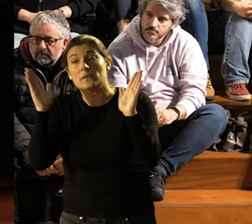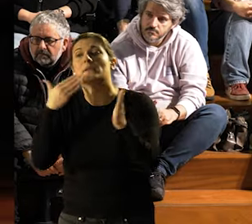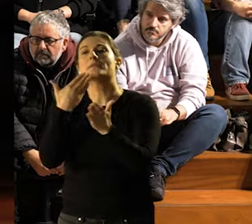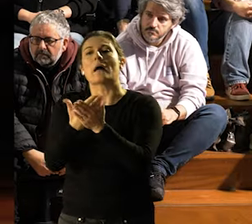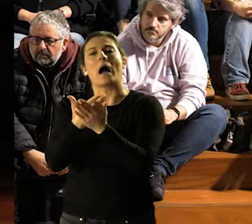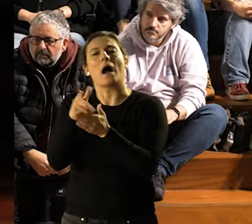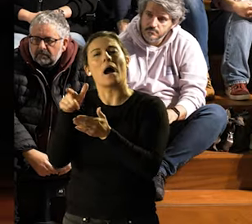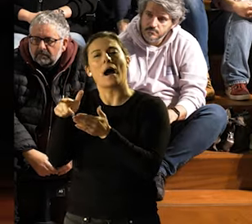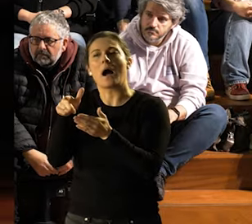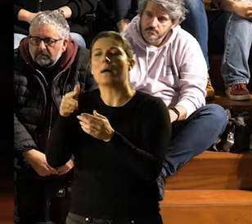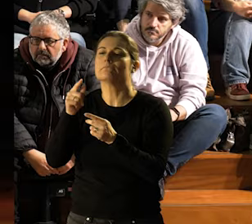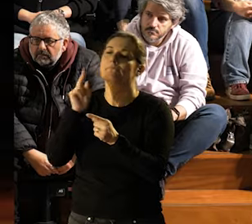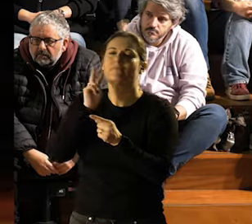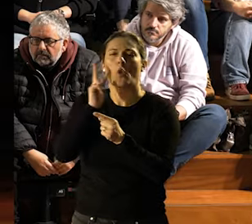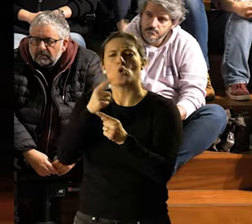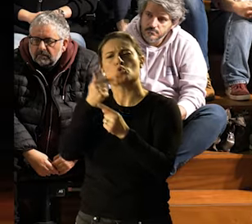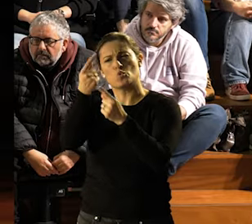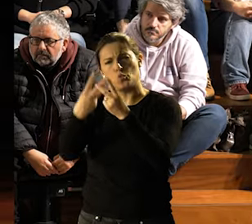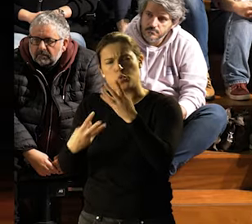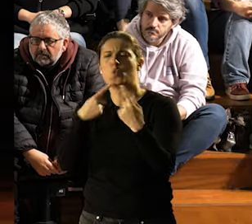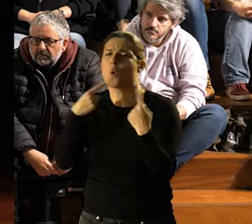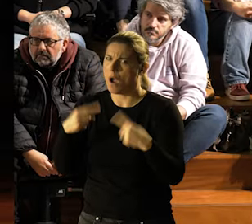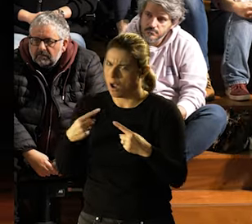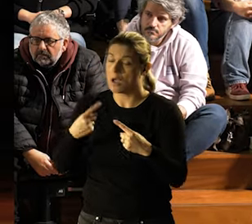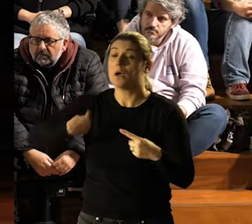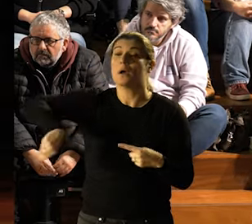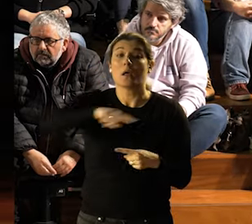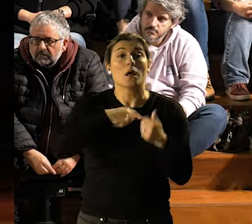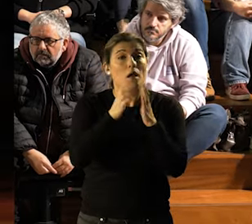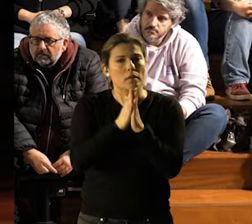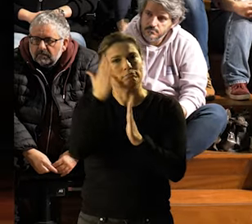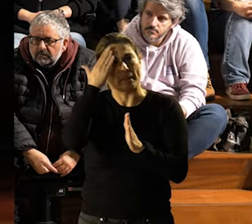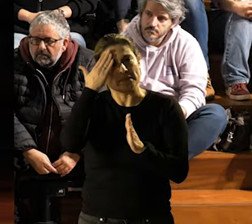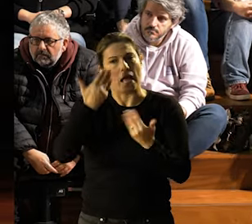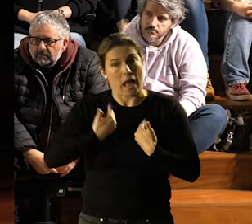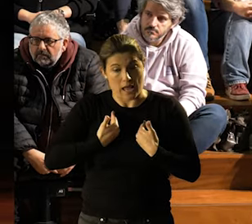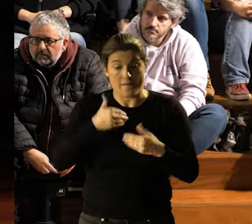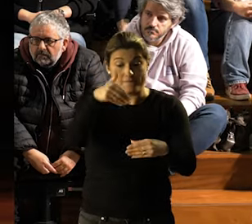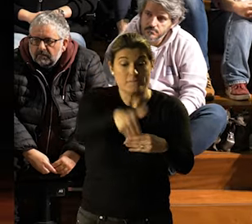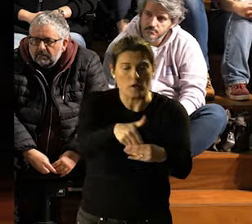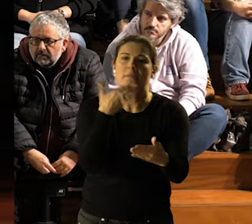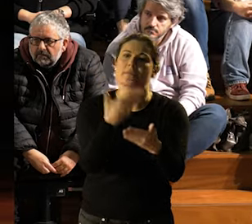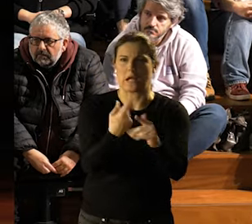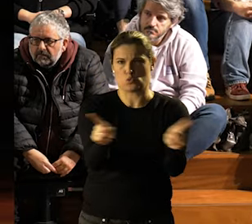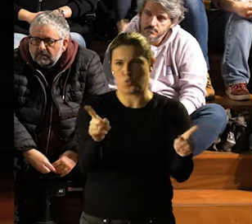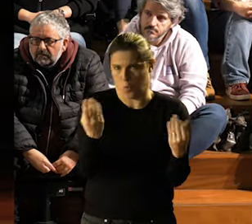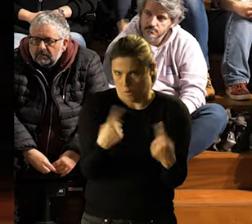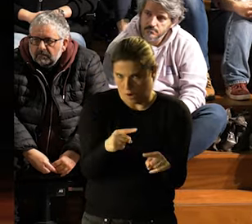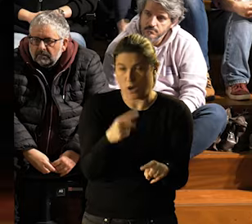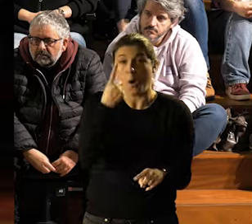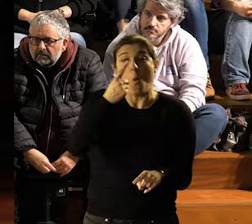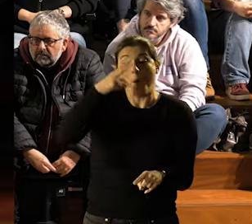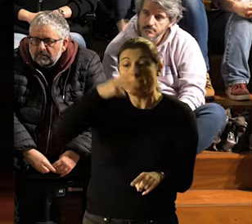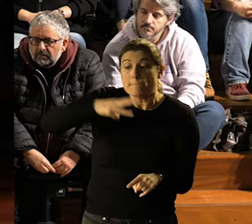e ela tem alguns que nós valorizamos muito é de que todos nós temos a capacidade com o nosso voto de fazer essa diferença 1